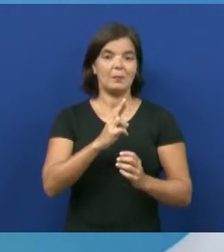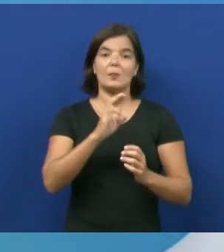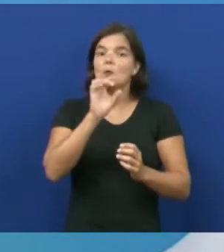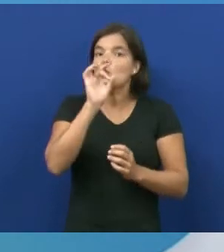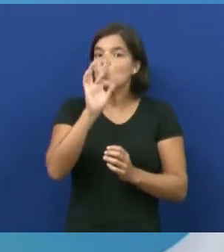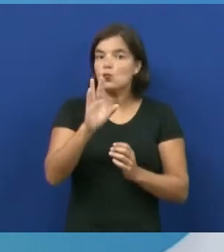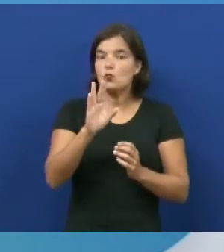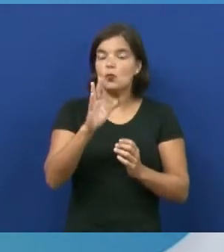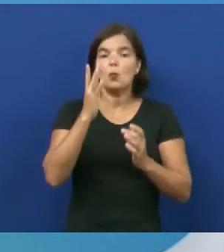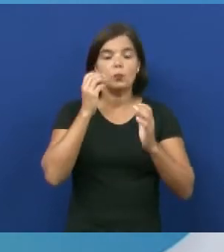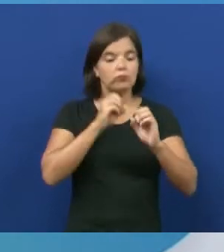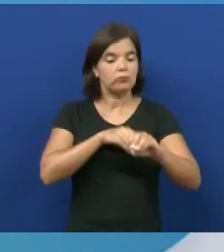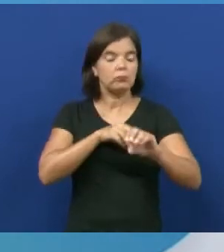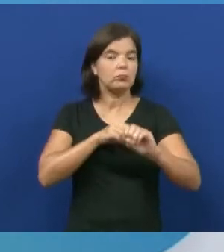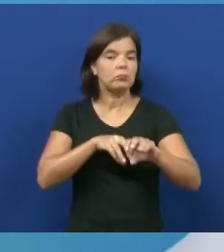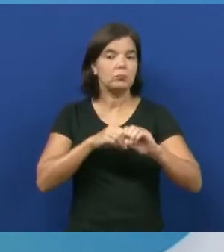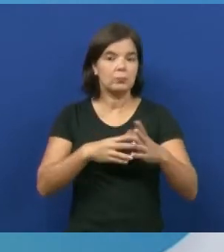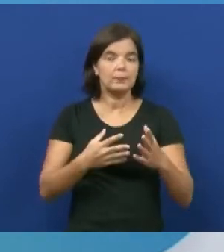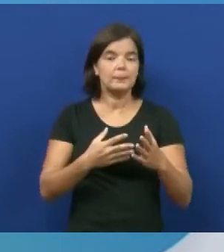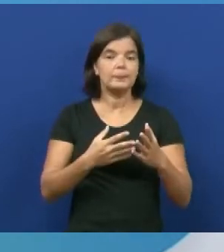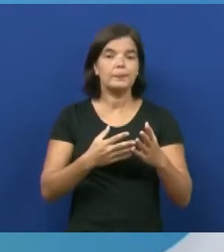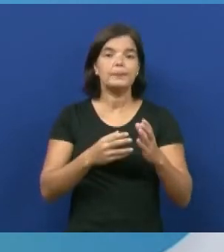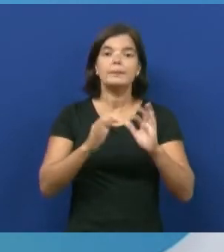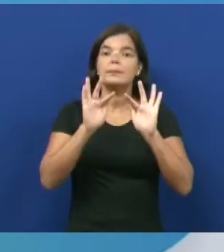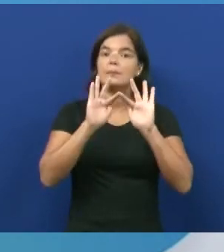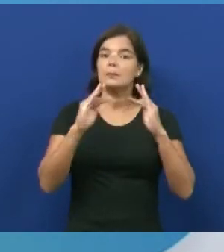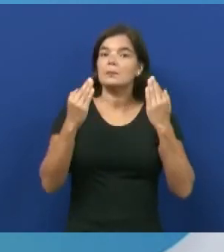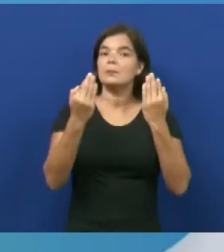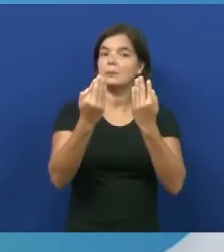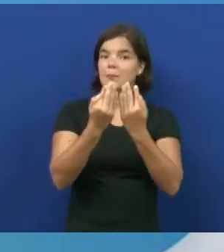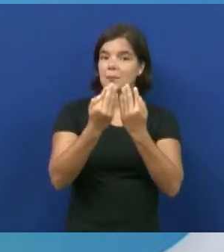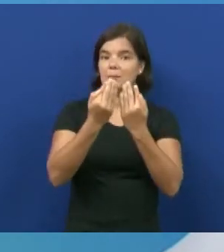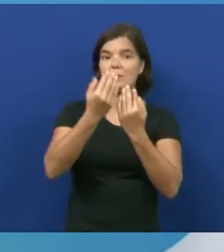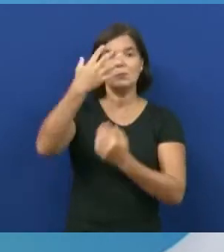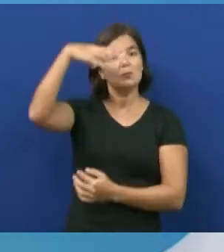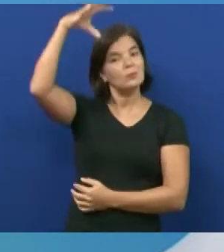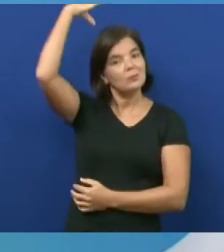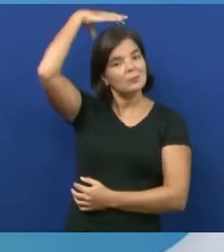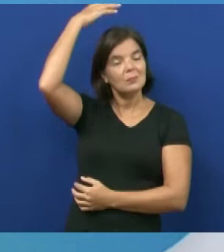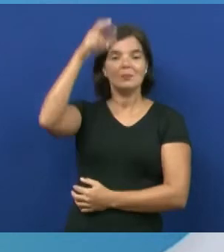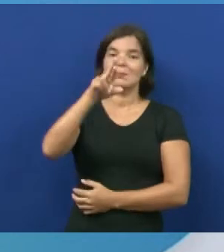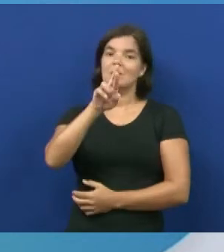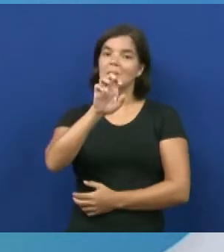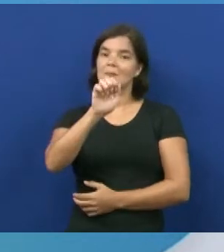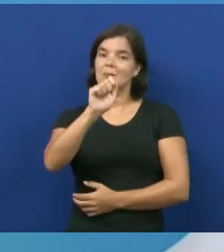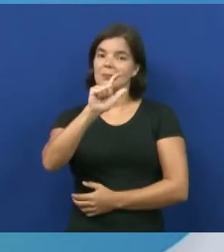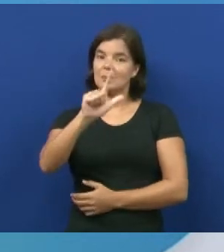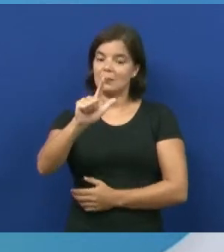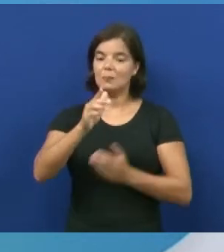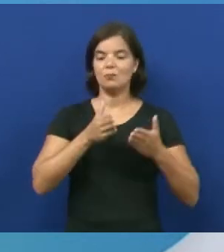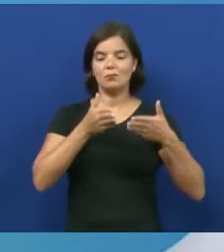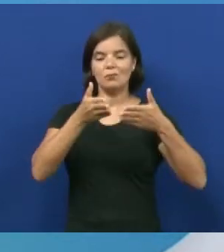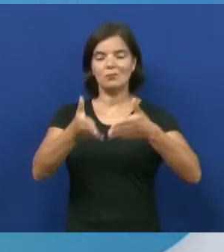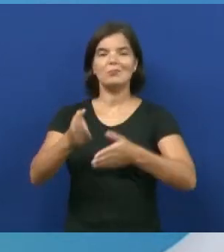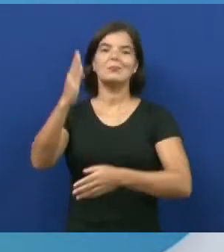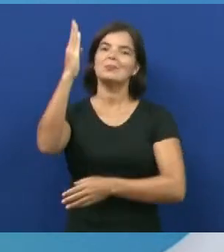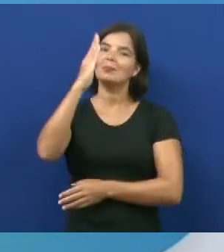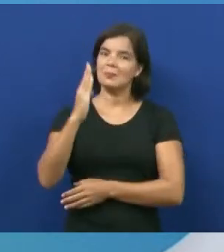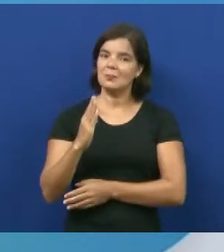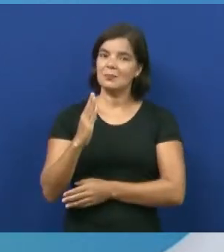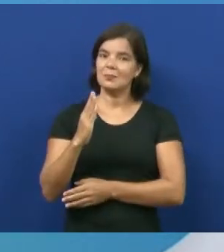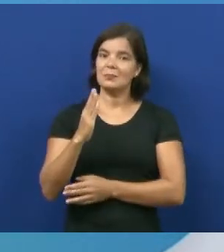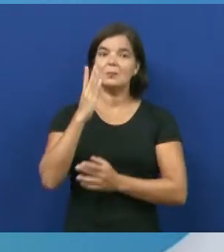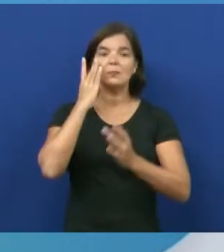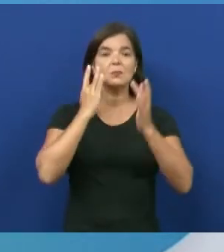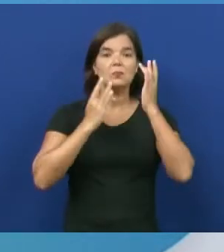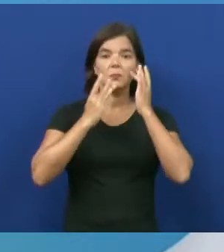era apenas um teatro catequético? Quando a família real se instala no Brasil. Porque até então o teatro ele era